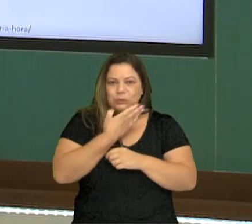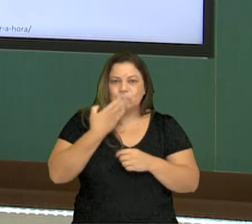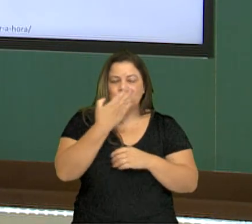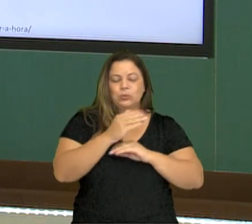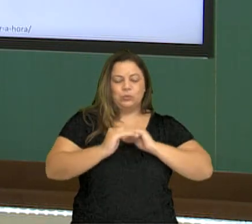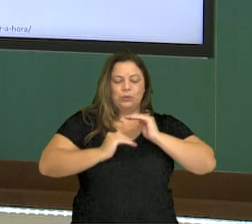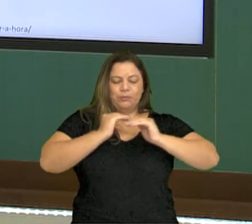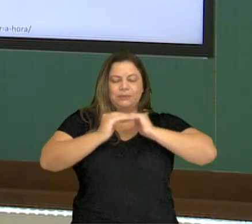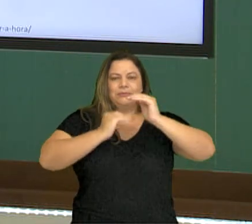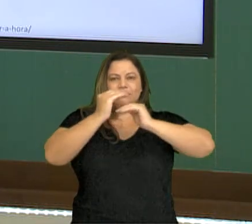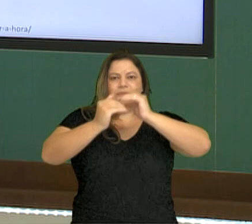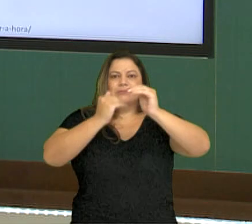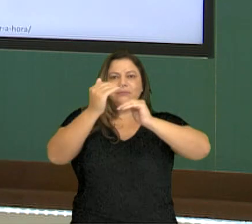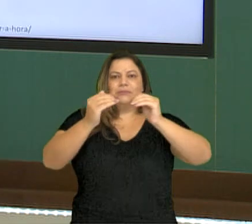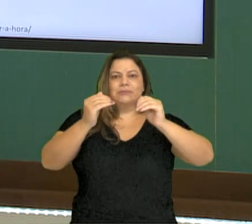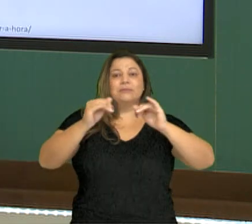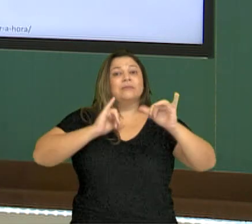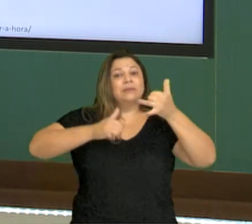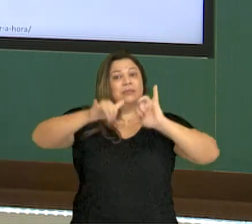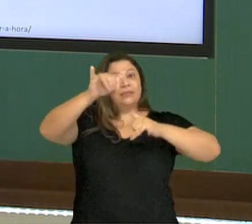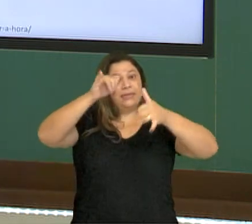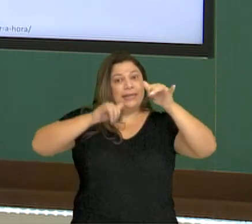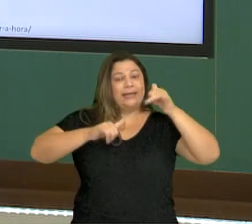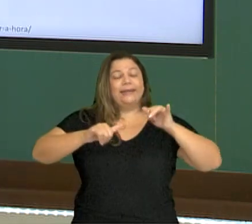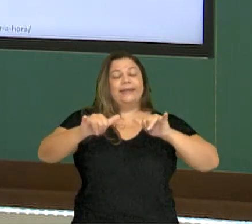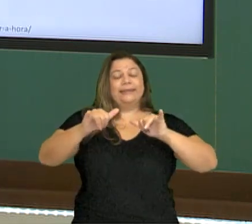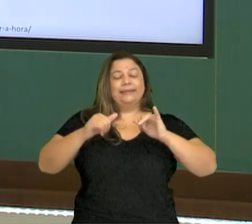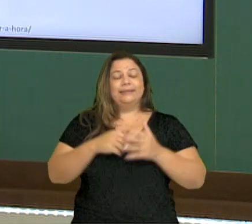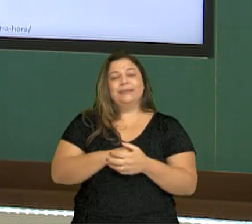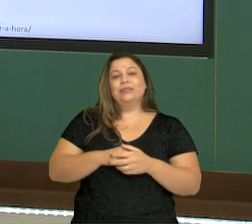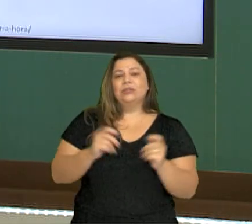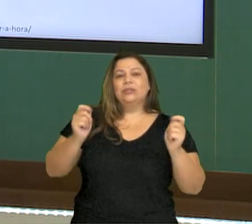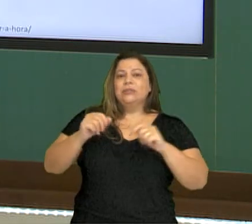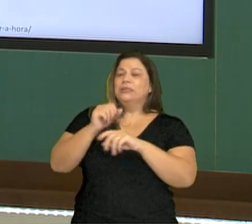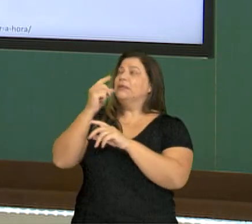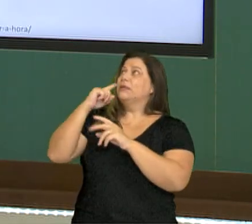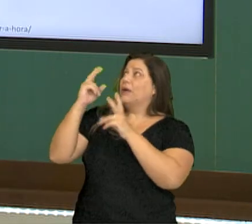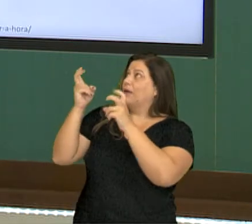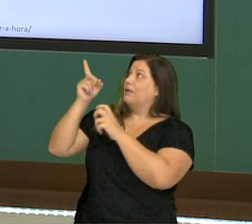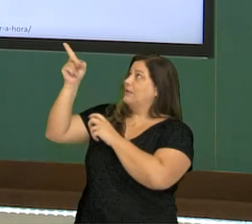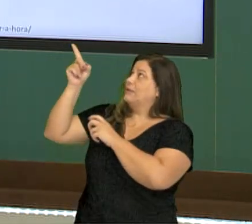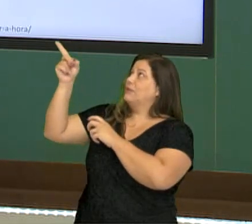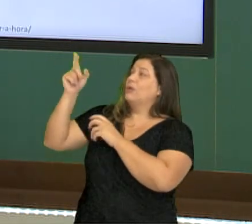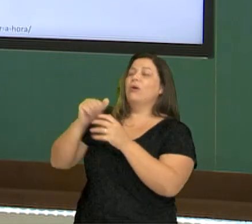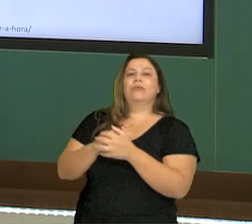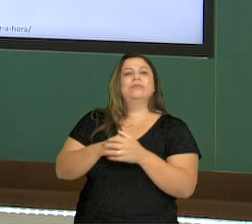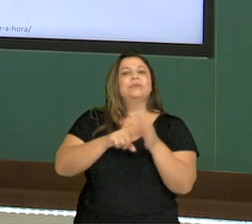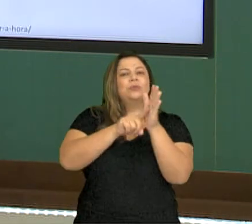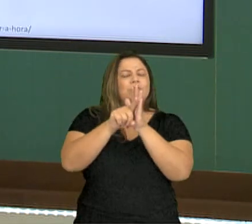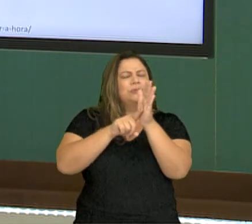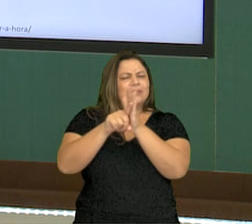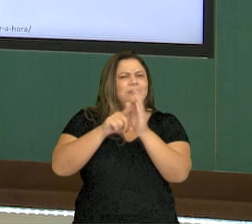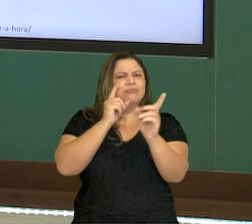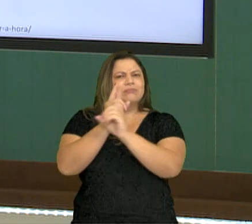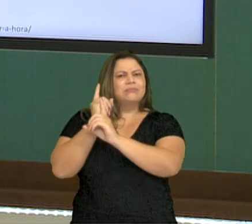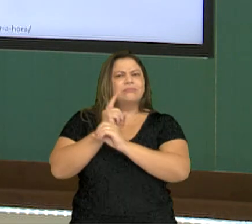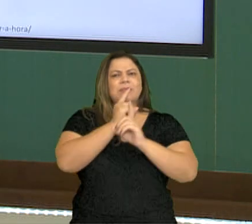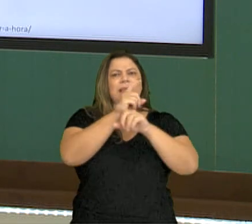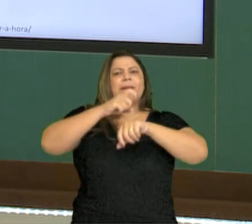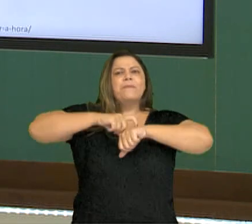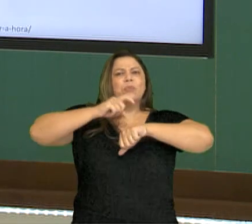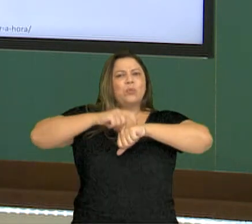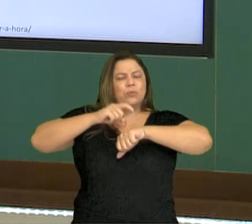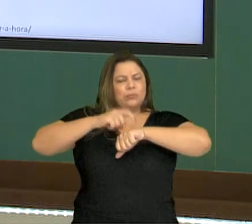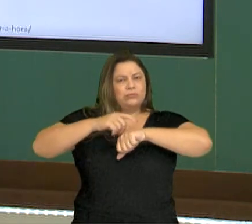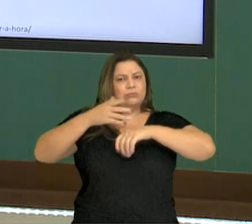se desenvolver, ter energia. Então, nessa reportagem, os cientistas descobriram momentos